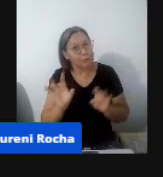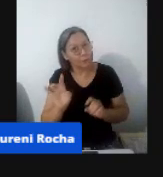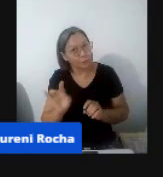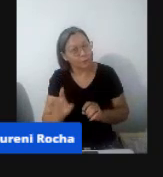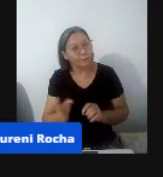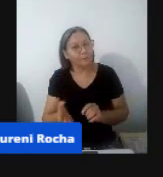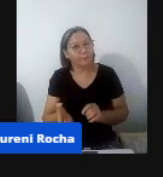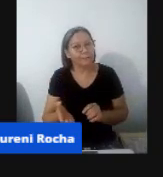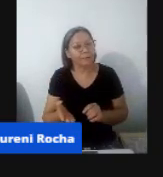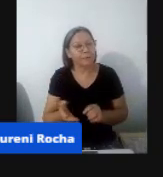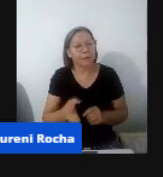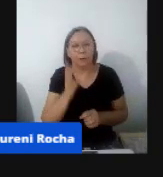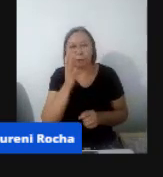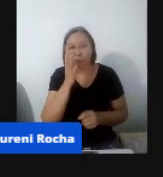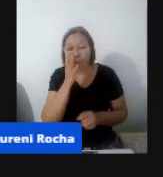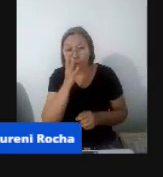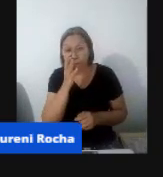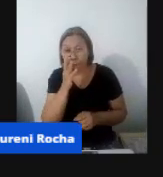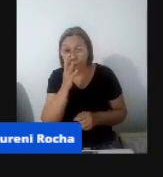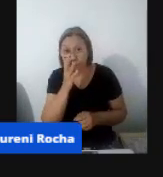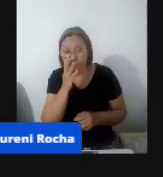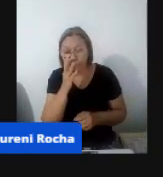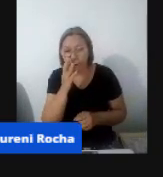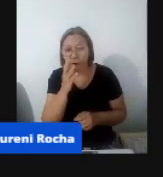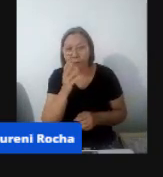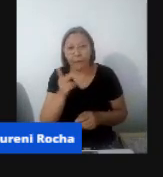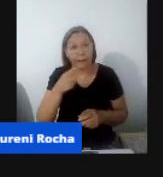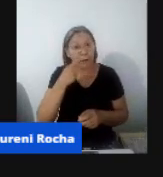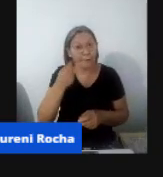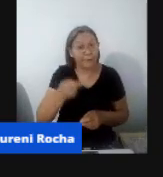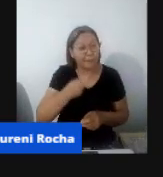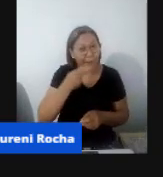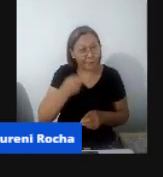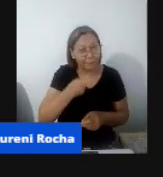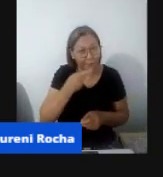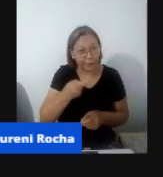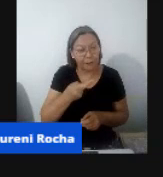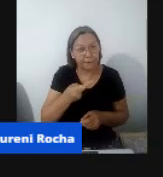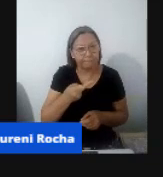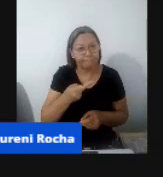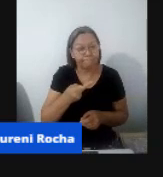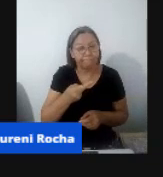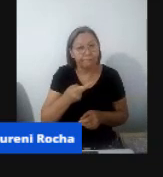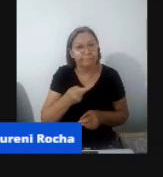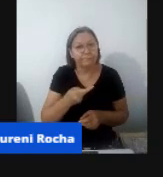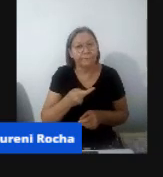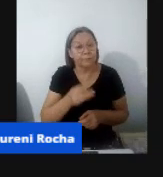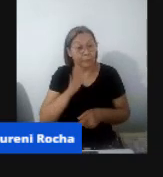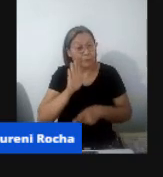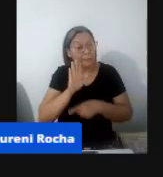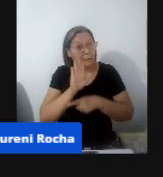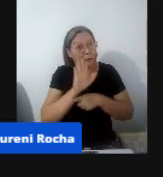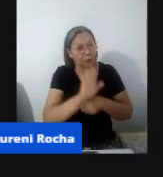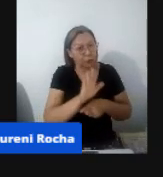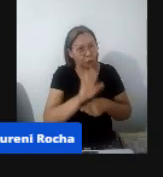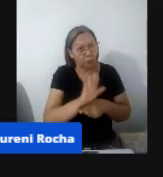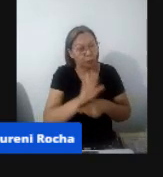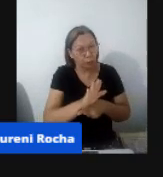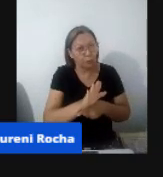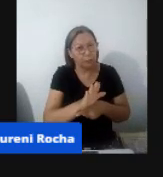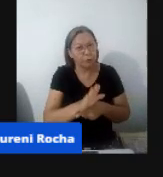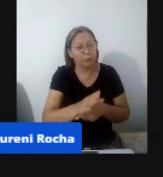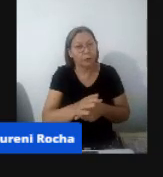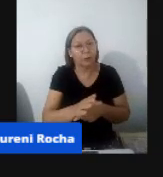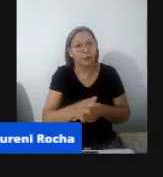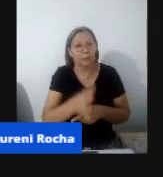fala, observe que essa minha fala, ela contribuiu para que esse aluno se mantivesse na construção do